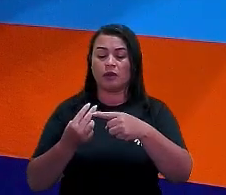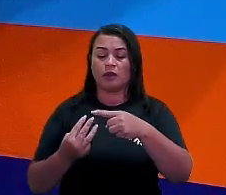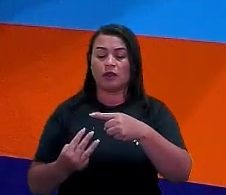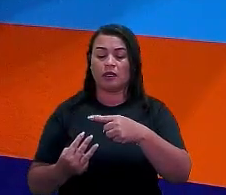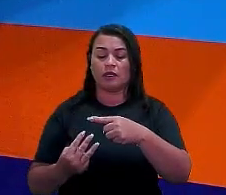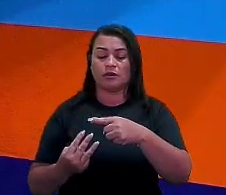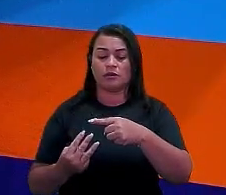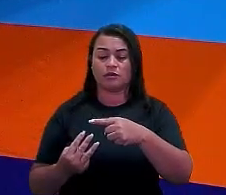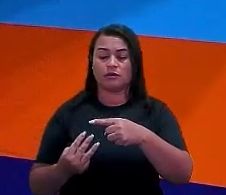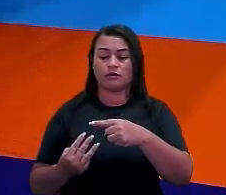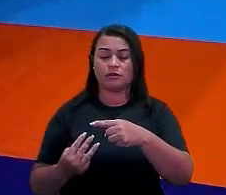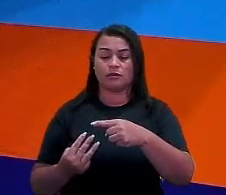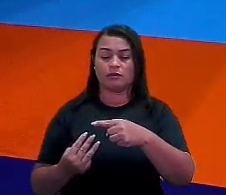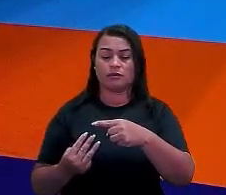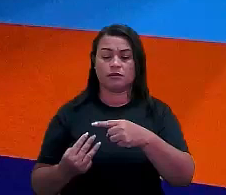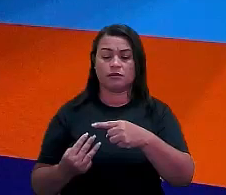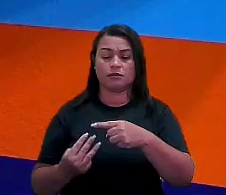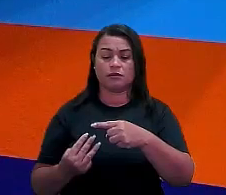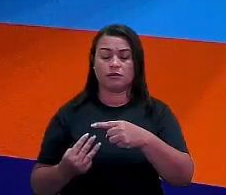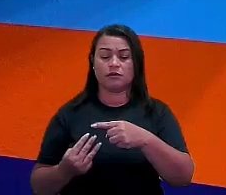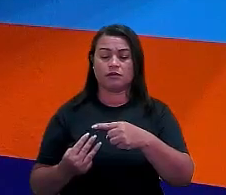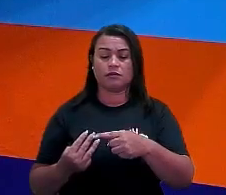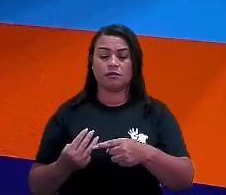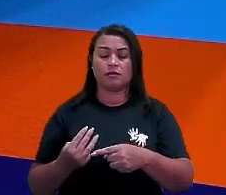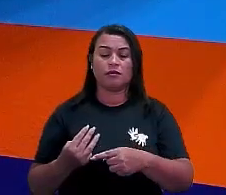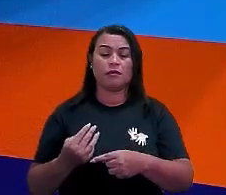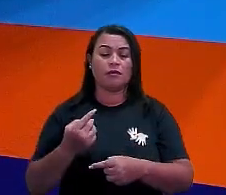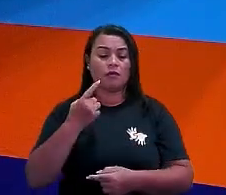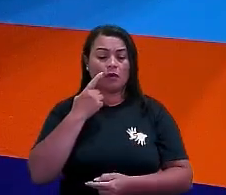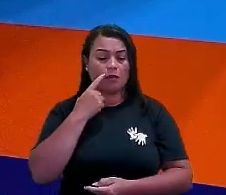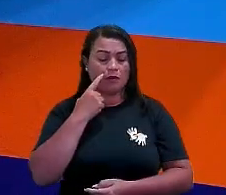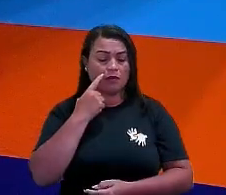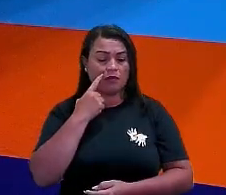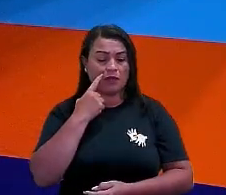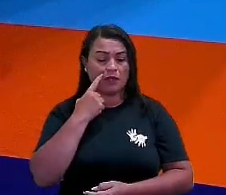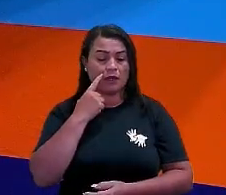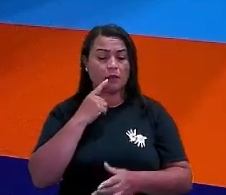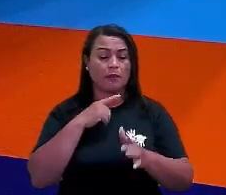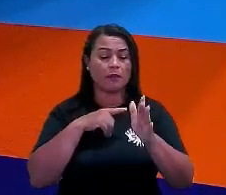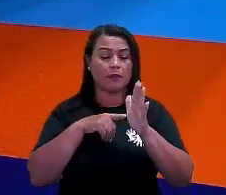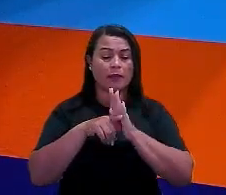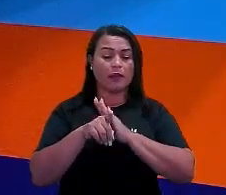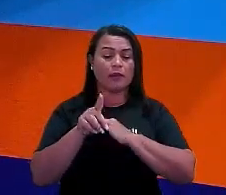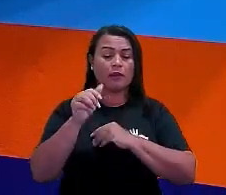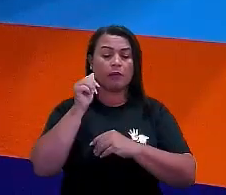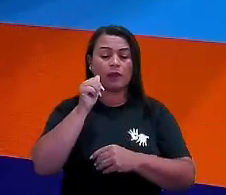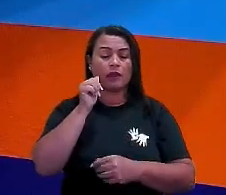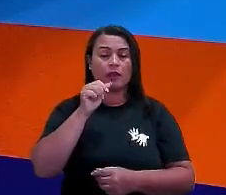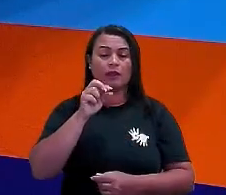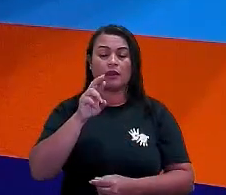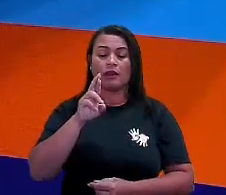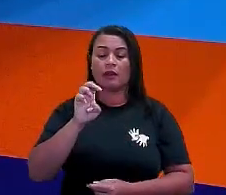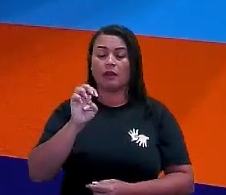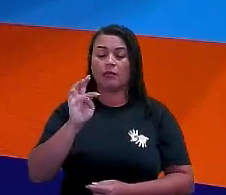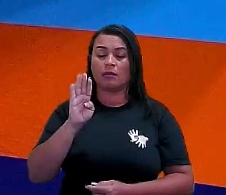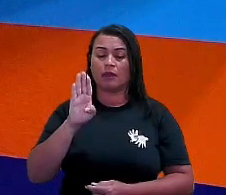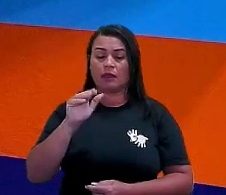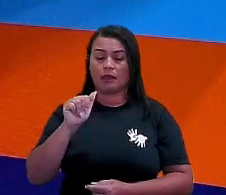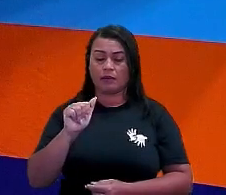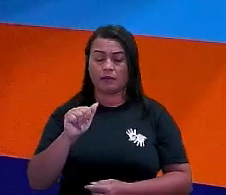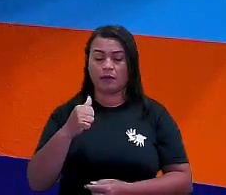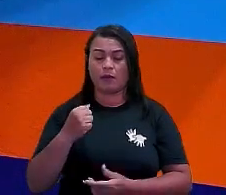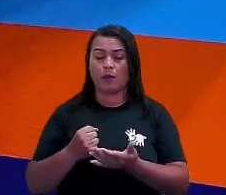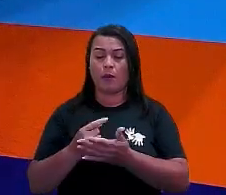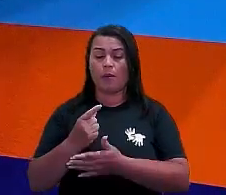tá certo? Ó, vamos voltar lá na perguntinha. Rebeca comprou uma dúzia de bananas